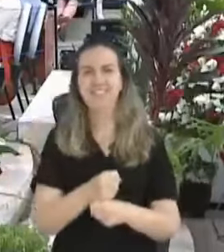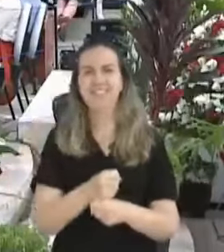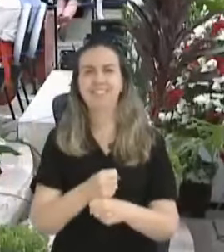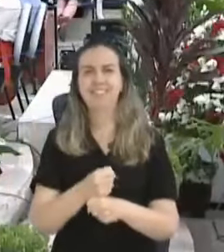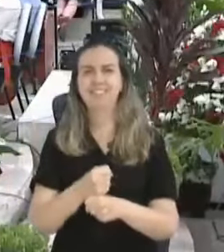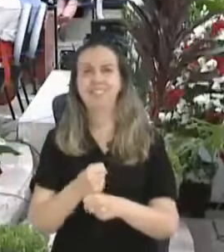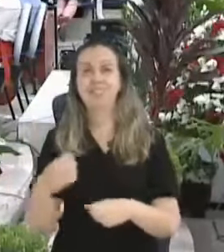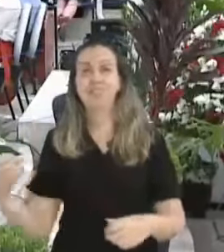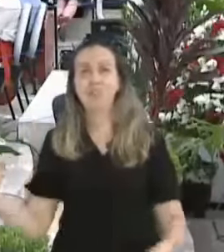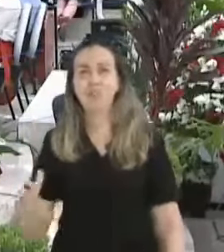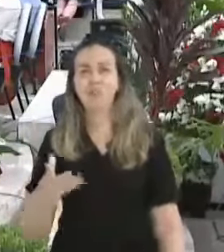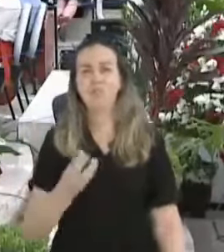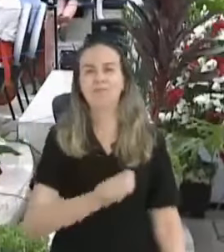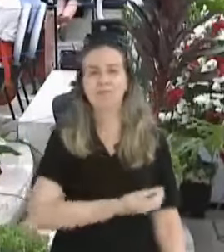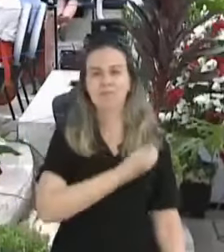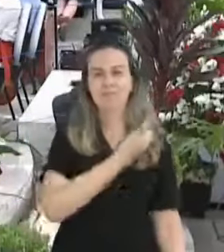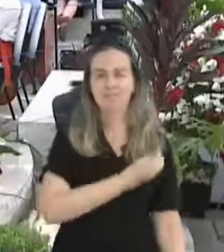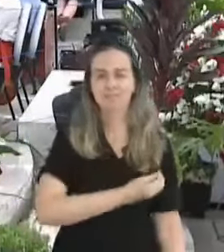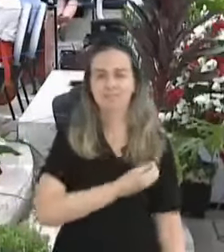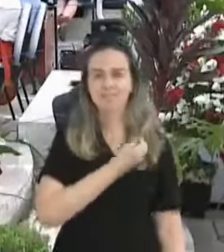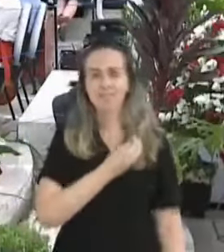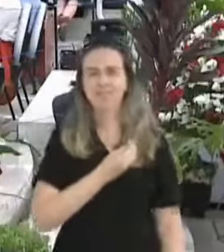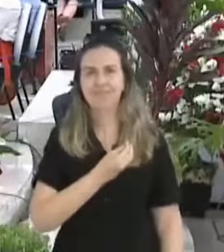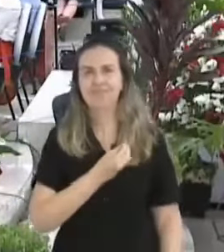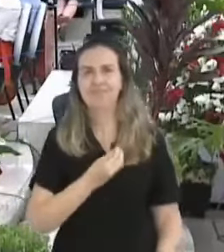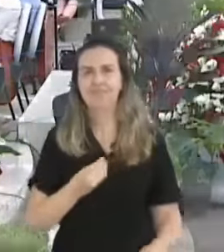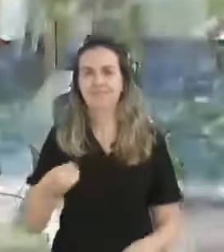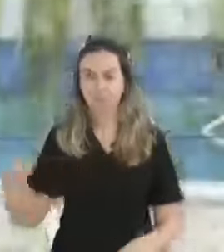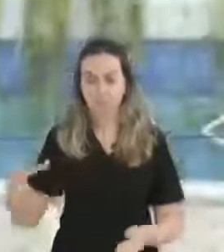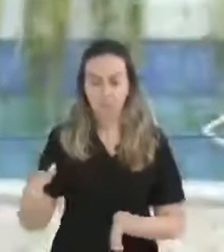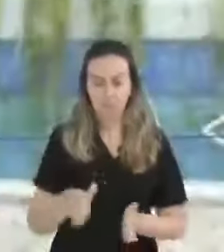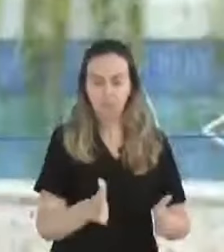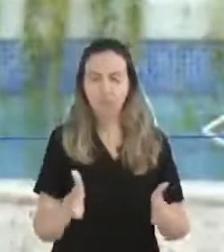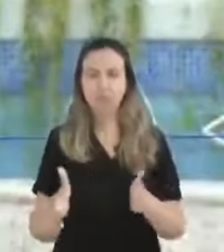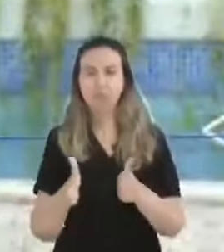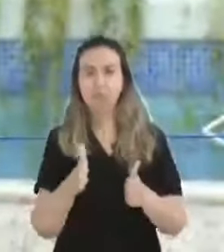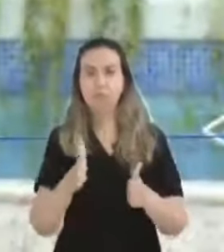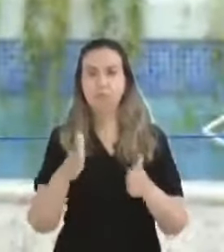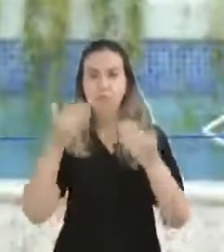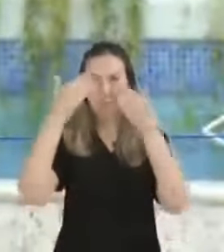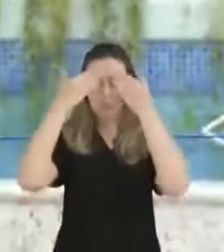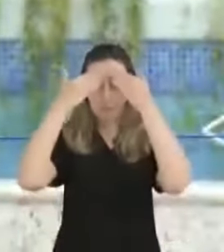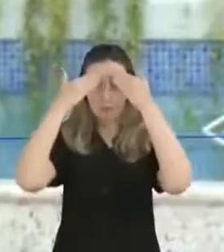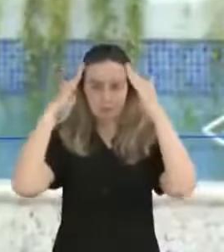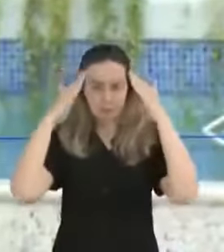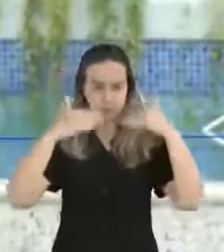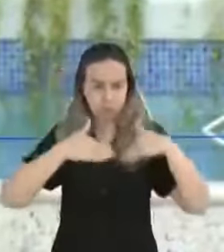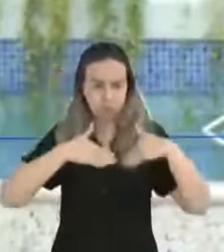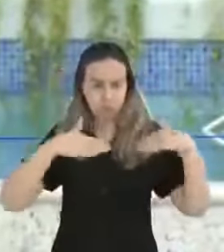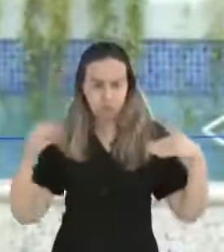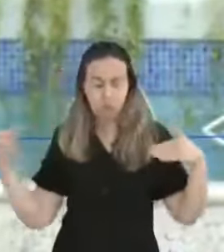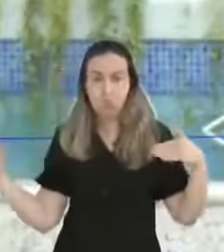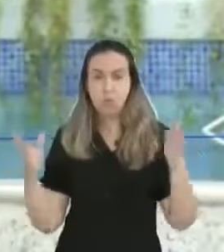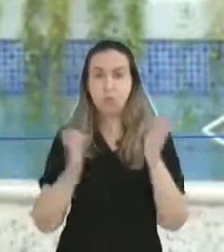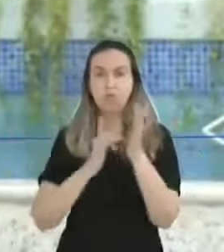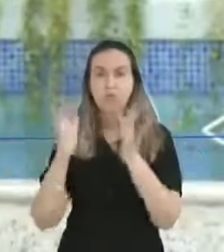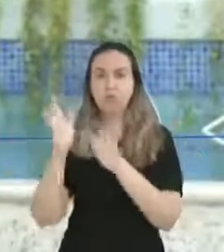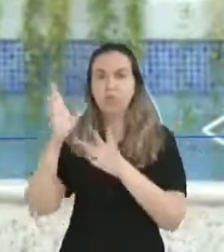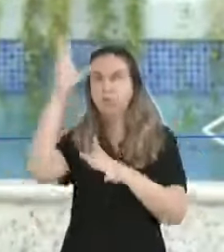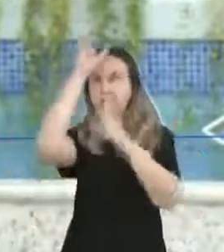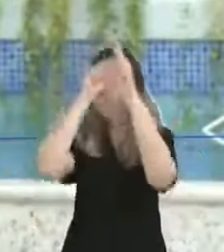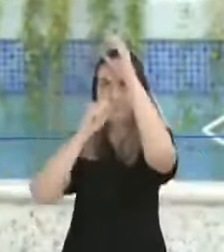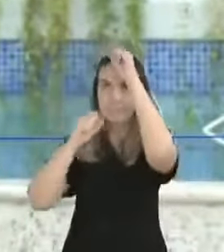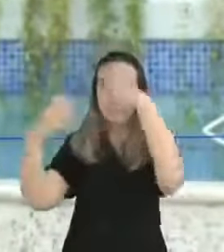é mudança de atitude, é mudança de mentalidade, é deixar de praticar as coisas que